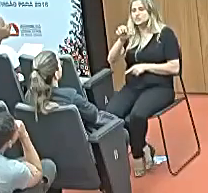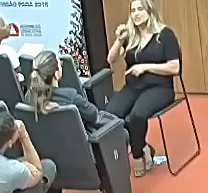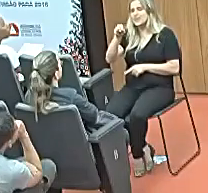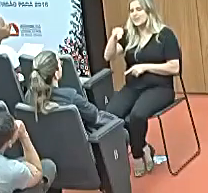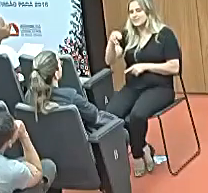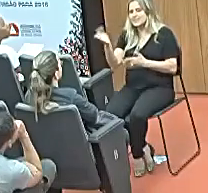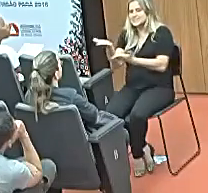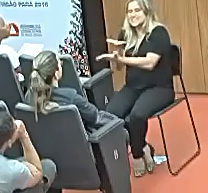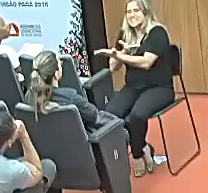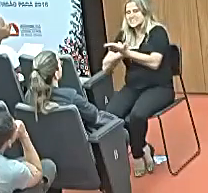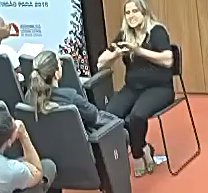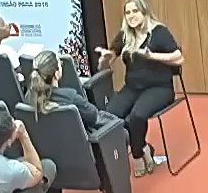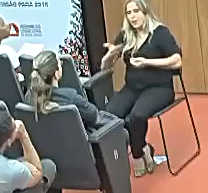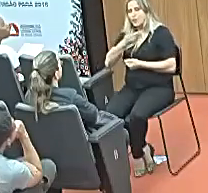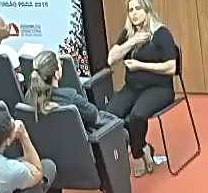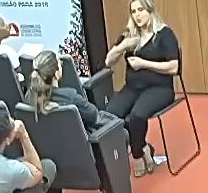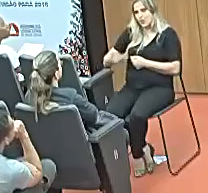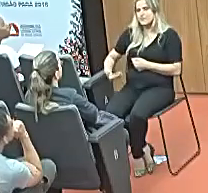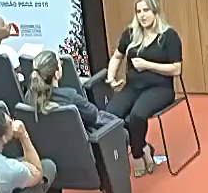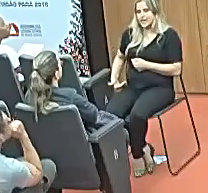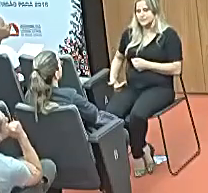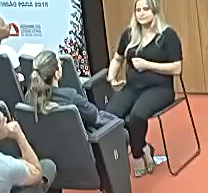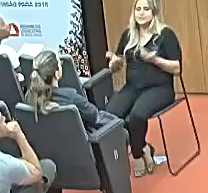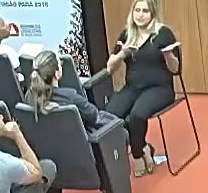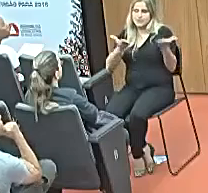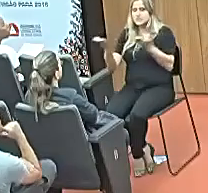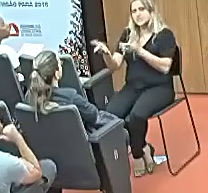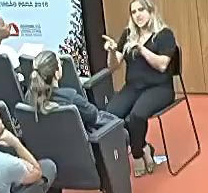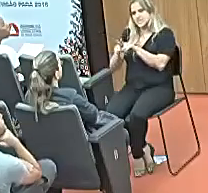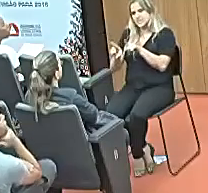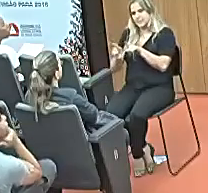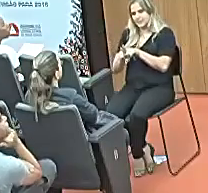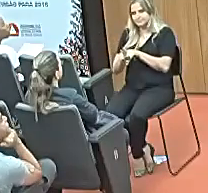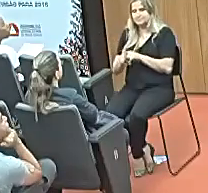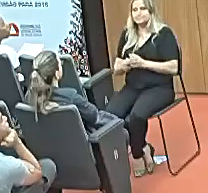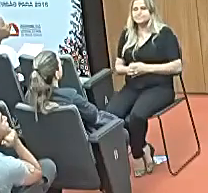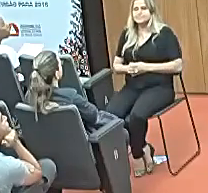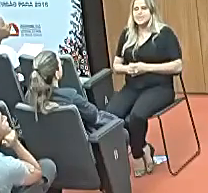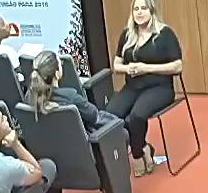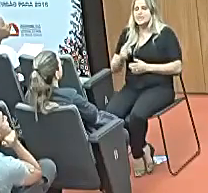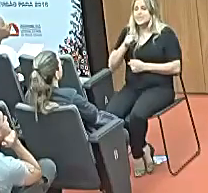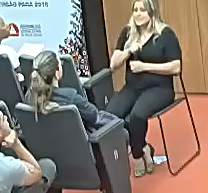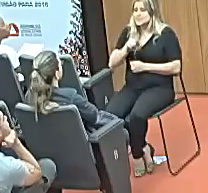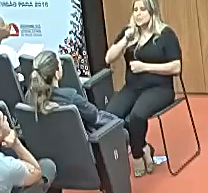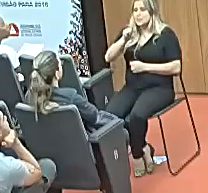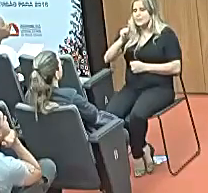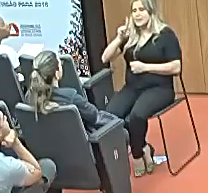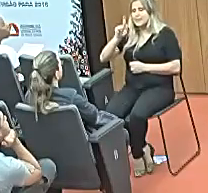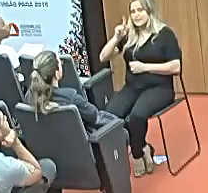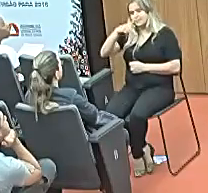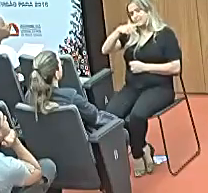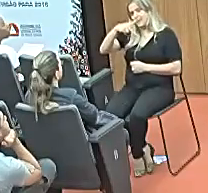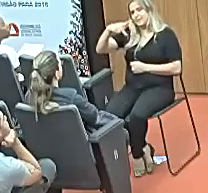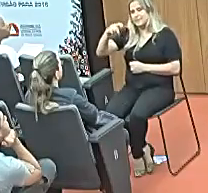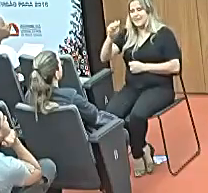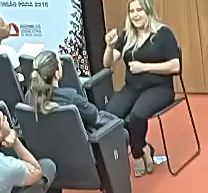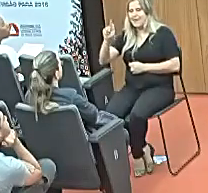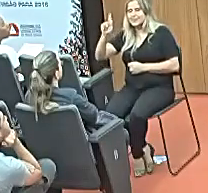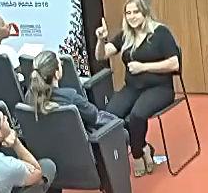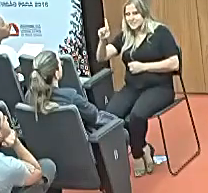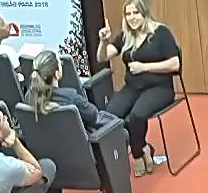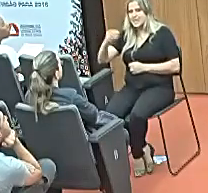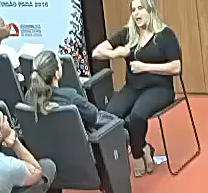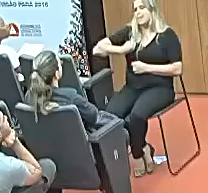sociedade civil organizada olha essa questão dá pra mim dá do ppg participação